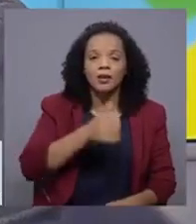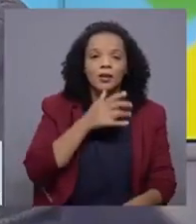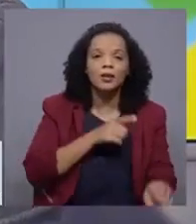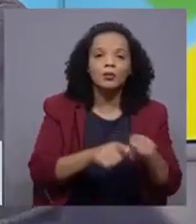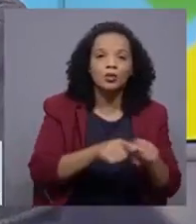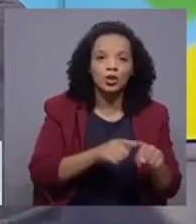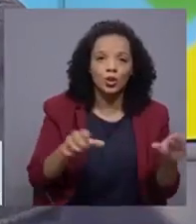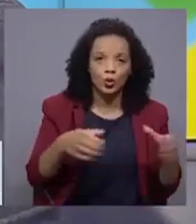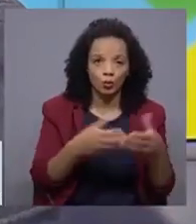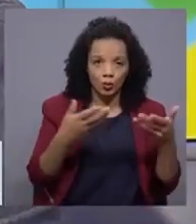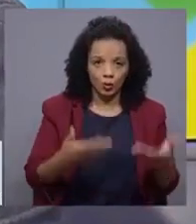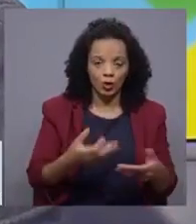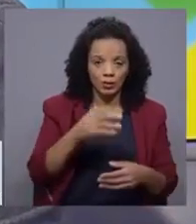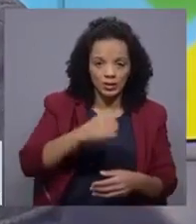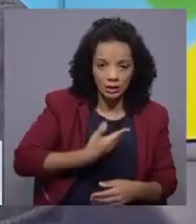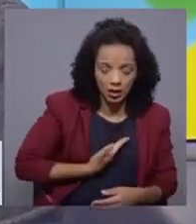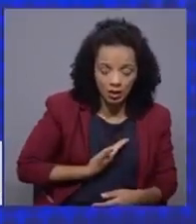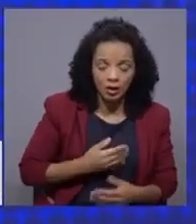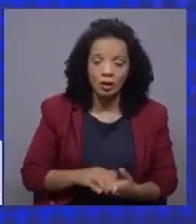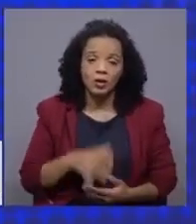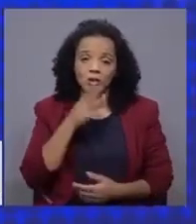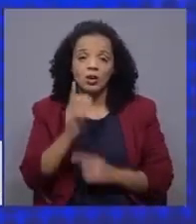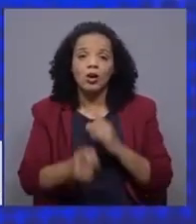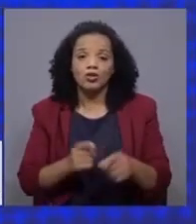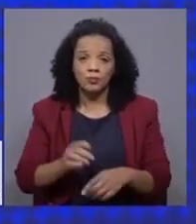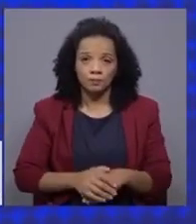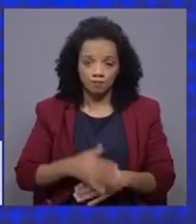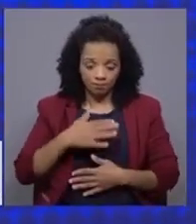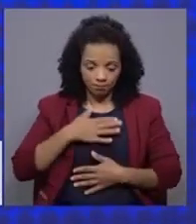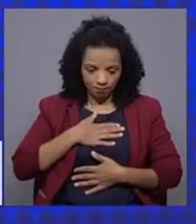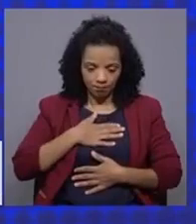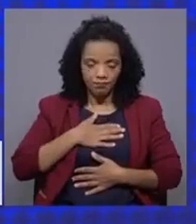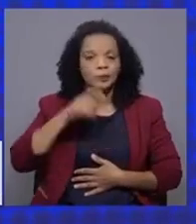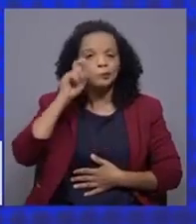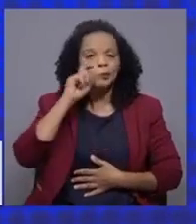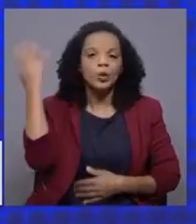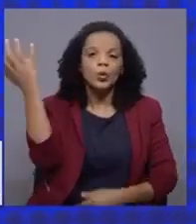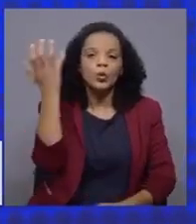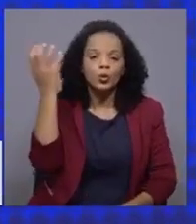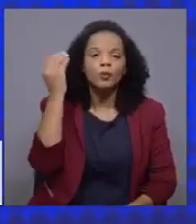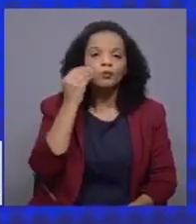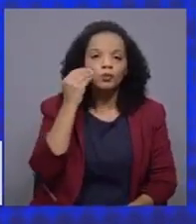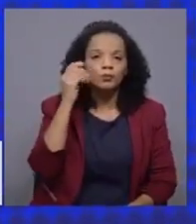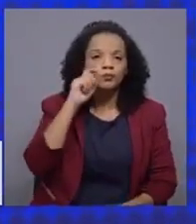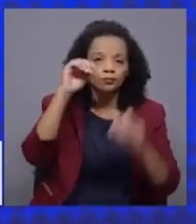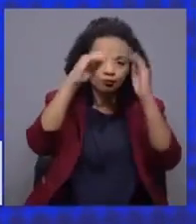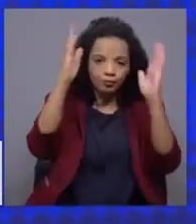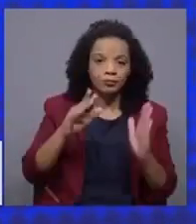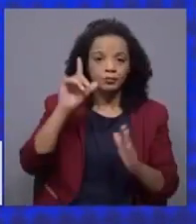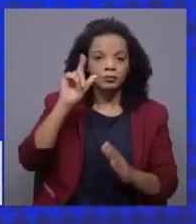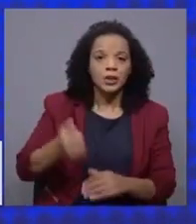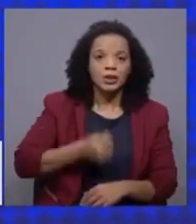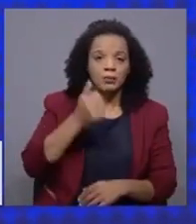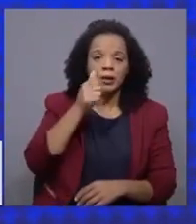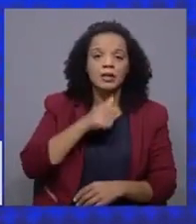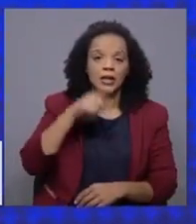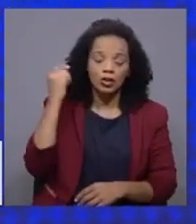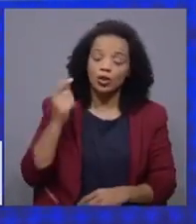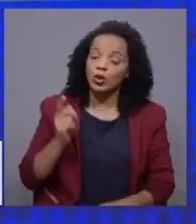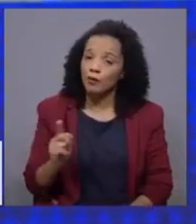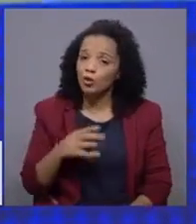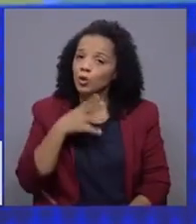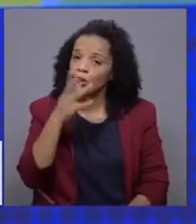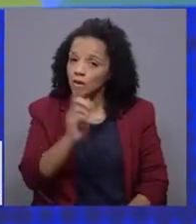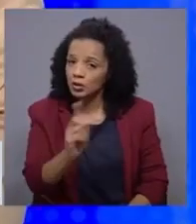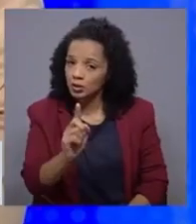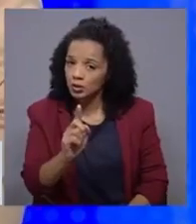deputados, o grupo atual do PSD? O que eu tenho para lhe dizer é, olha, eu defendo uma cultura em regime de estufa, ainda bem que a Inês Sousa Real também defende, porque sabe, permite a todos os